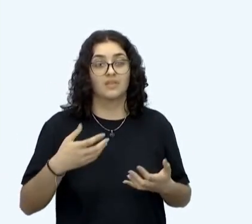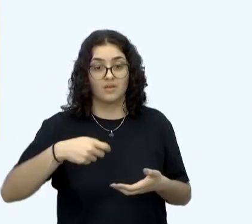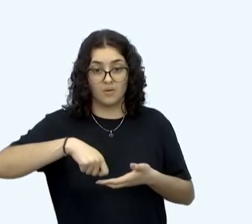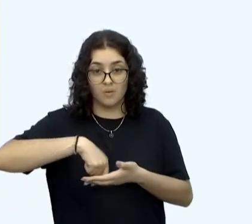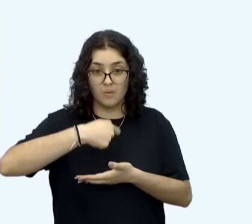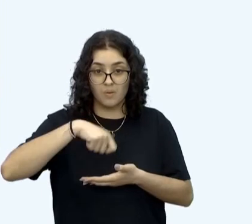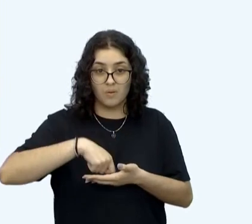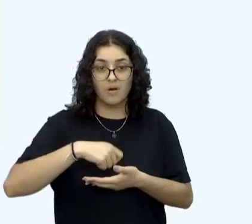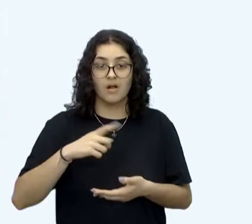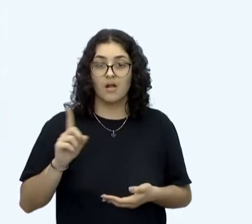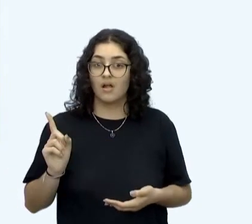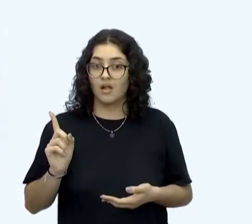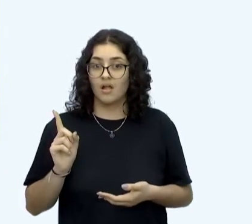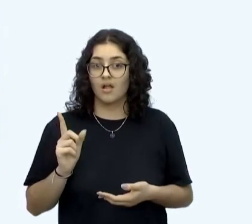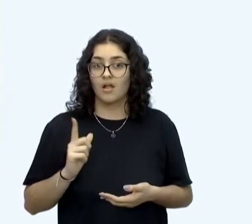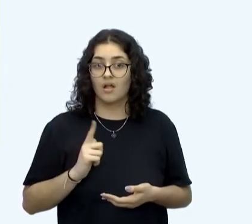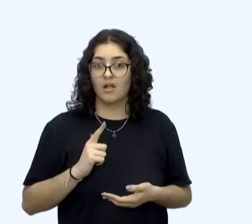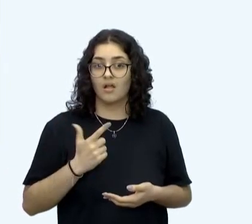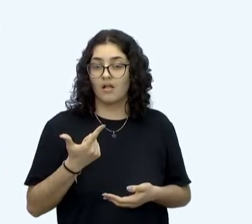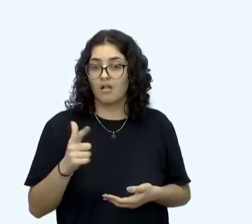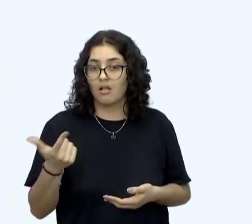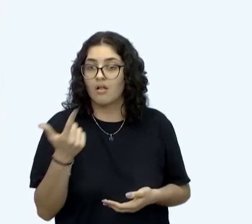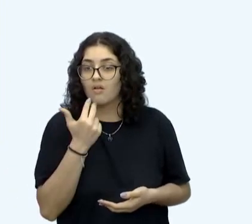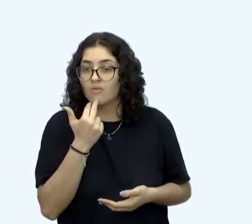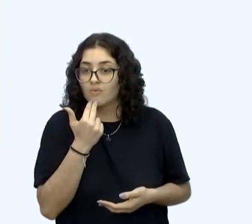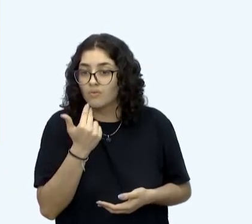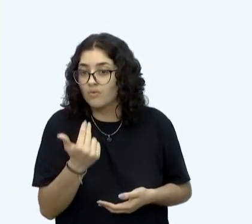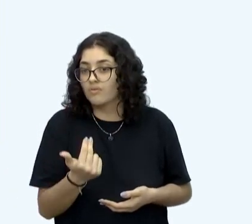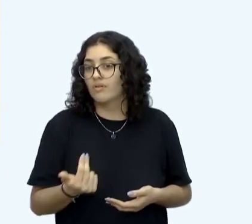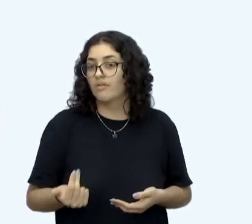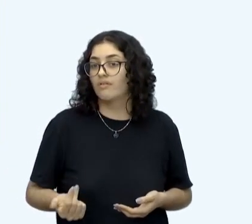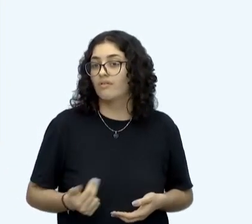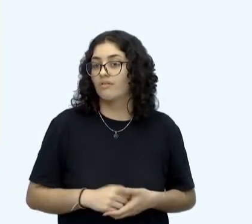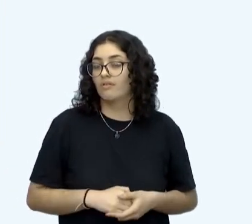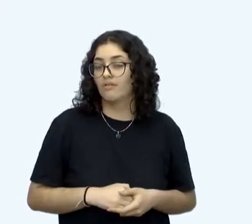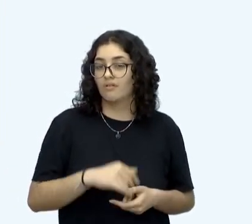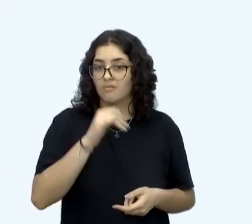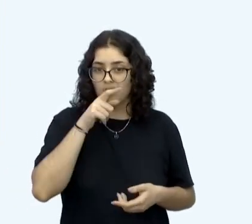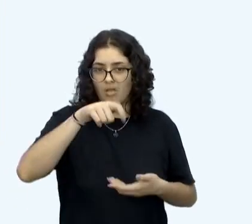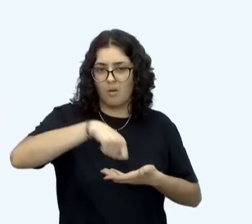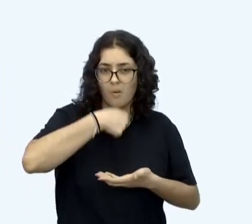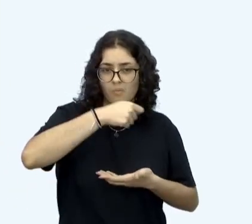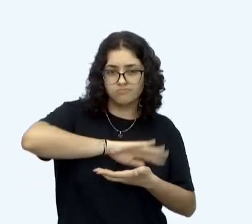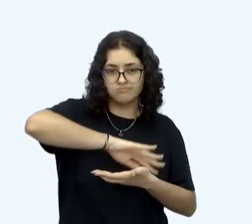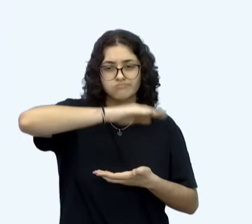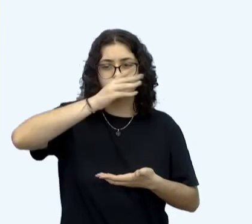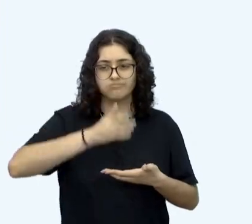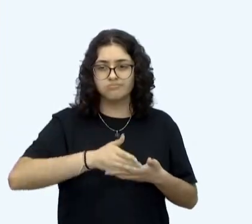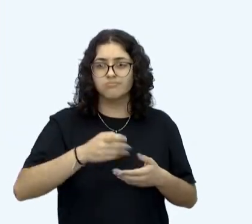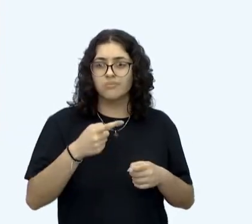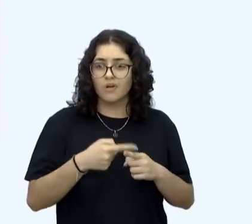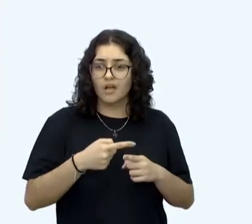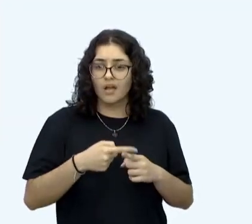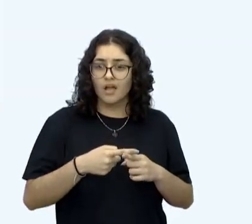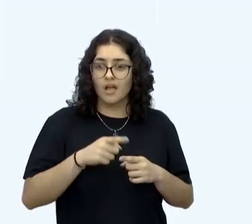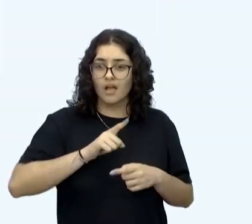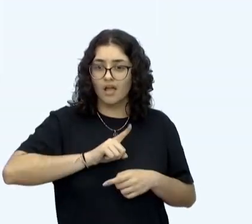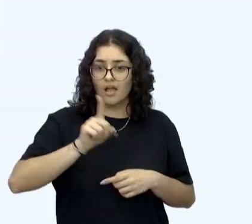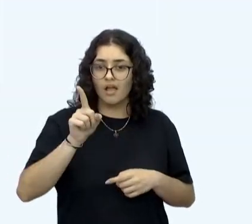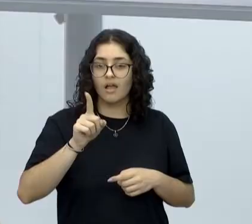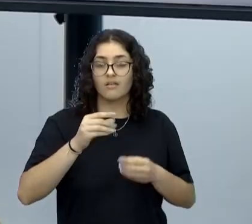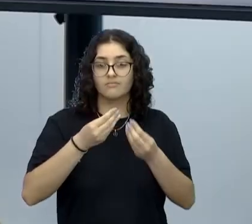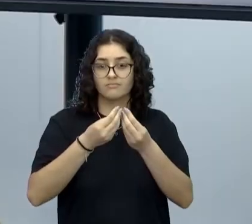alimentos que você está comendo não têm nutrientes suficientes, mesmo que você coma bastante, porque o solo foi destruído a este